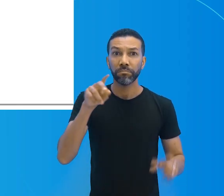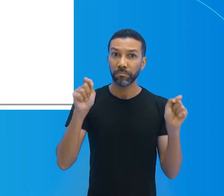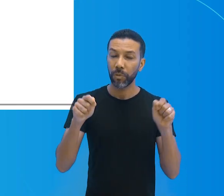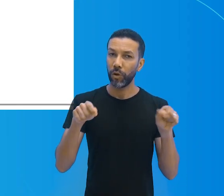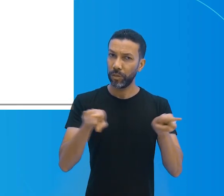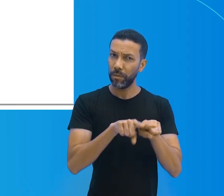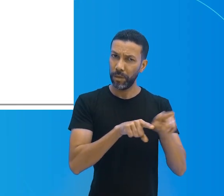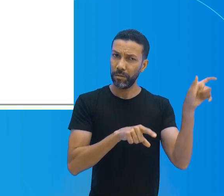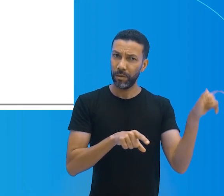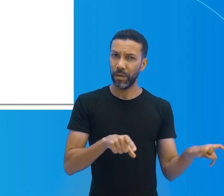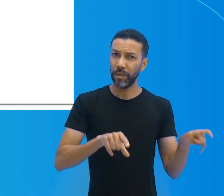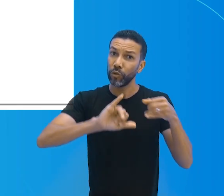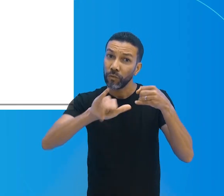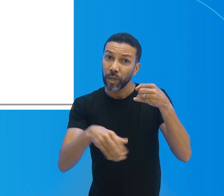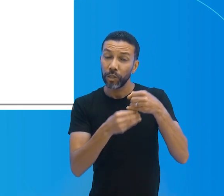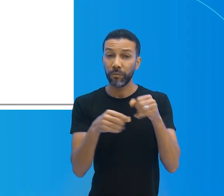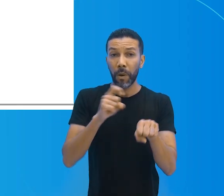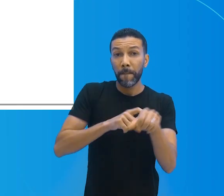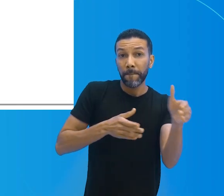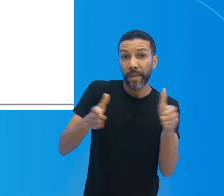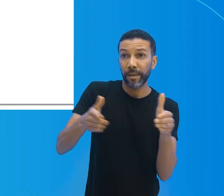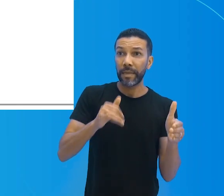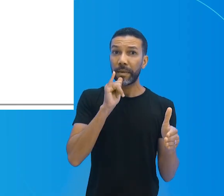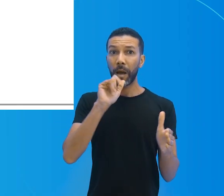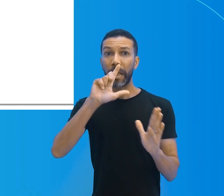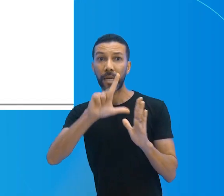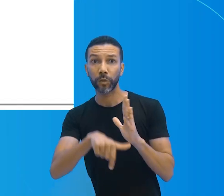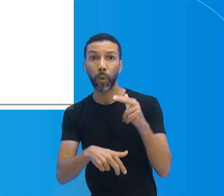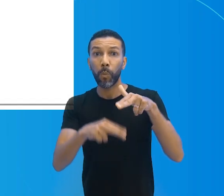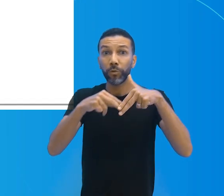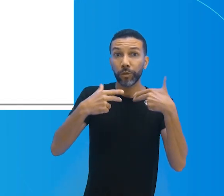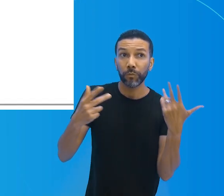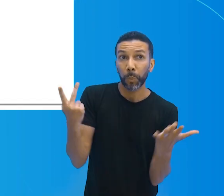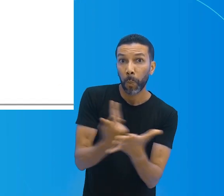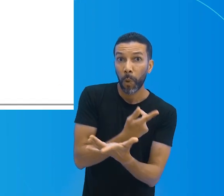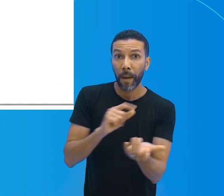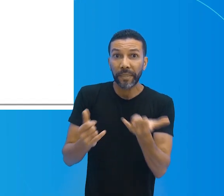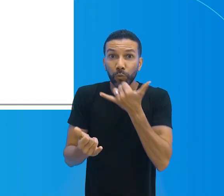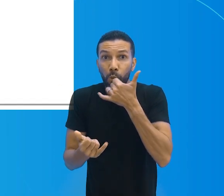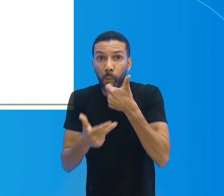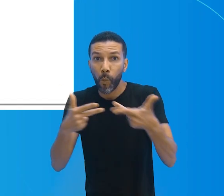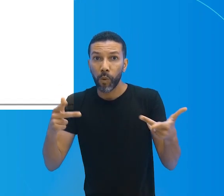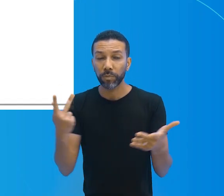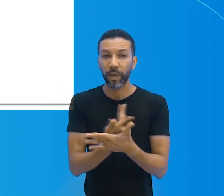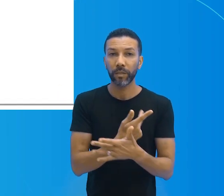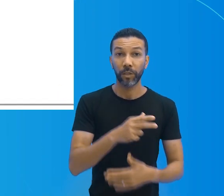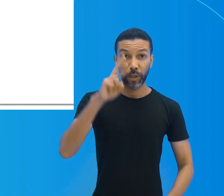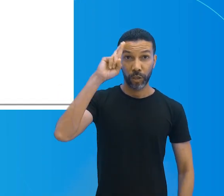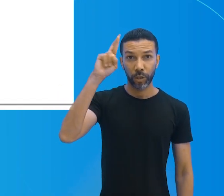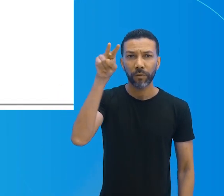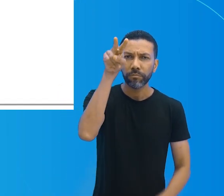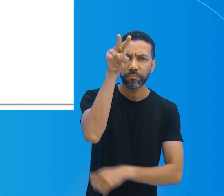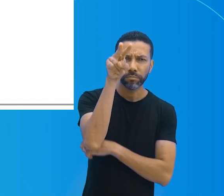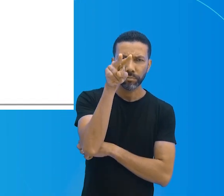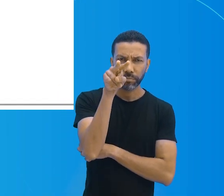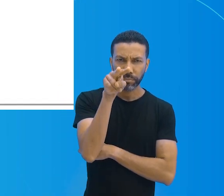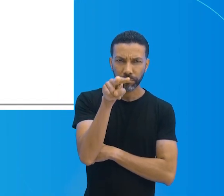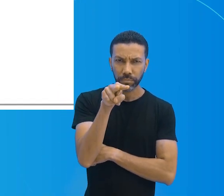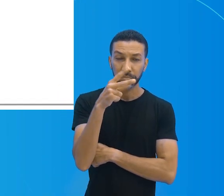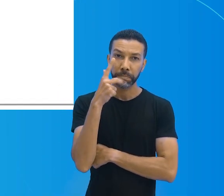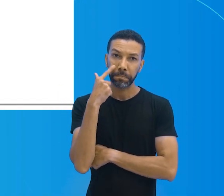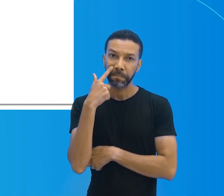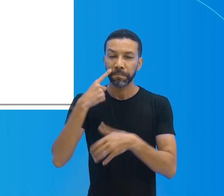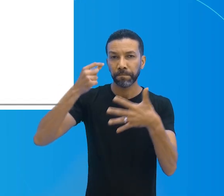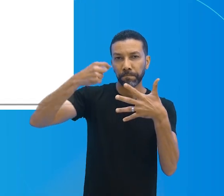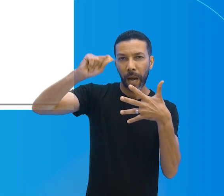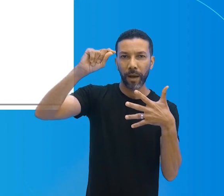pode eventualmente cadastrar uma justificativa de um prazo que não foi cumprido e aí aparece para o chefe para que ele possa homologar